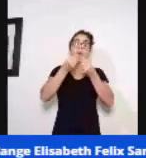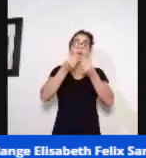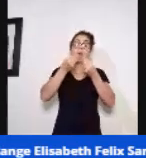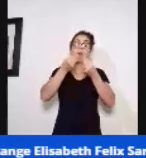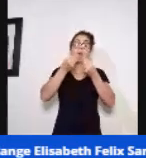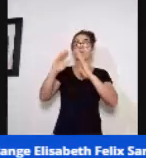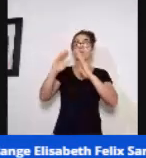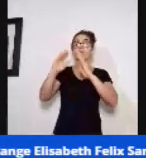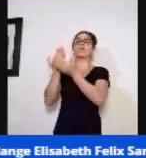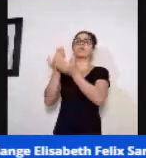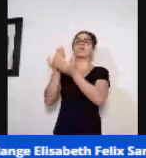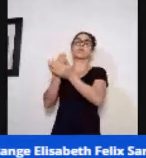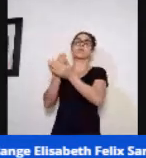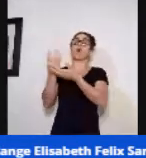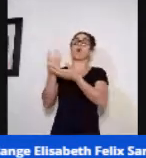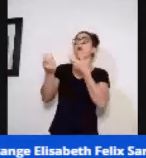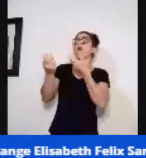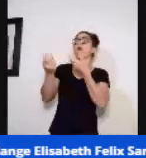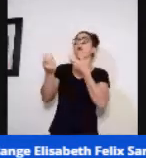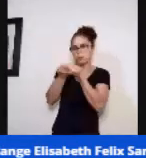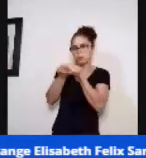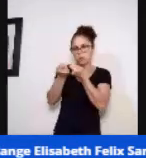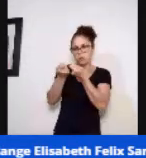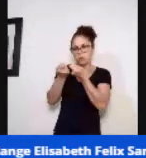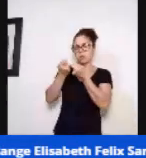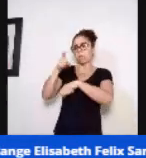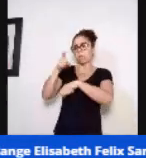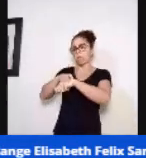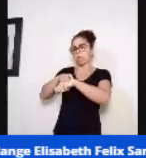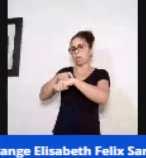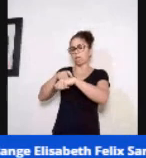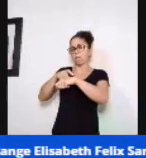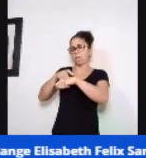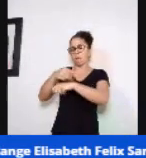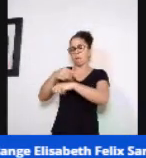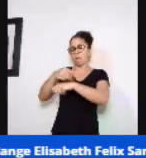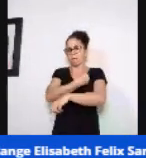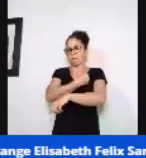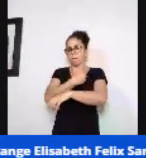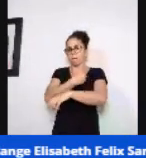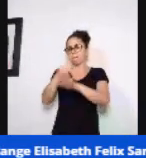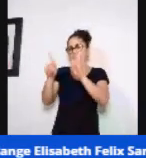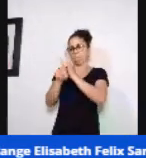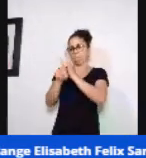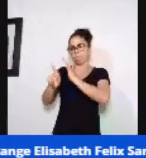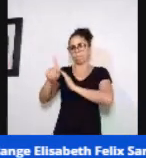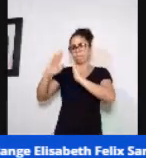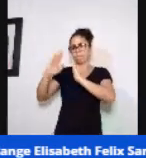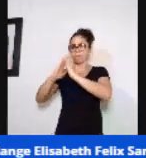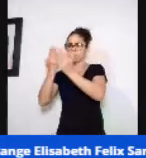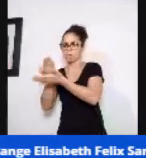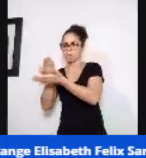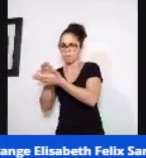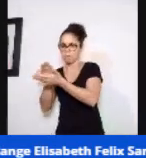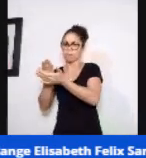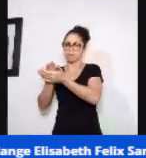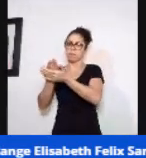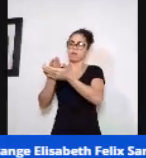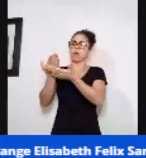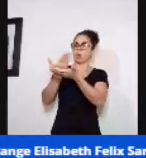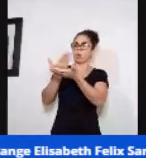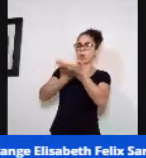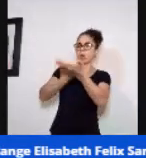momento. A questão do pertencimento à unidade escolar trouxe também subsídio para quê? Para que o professor,